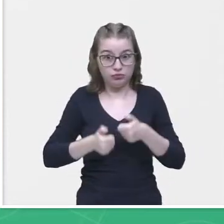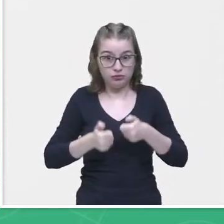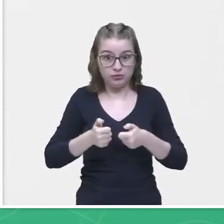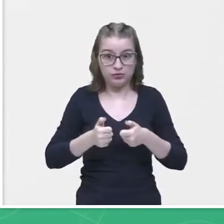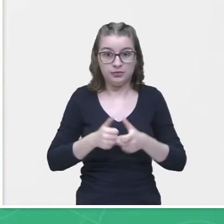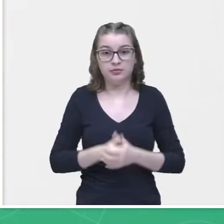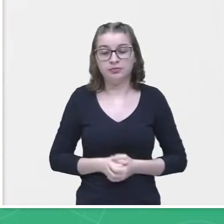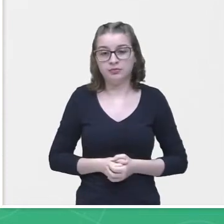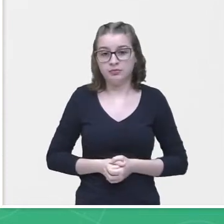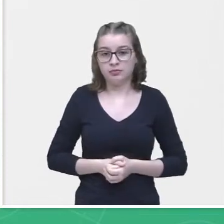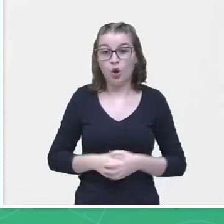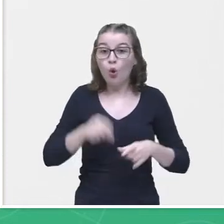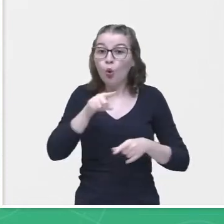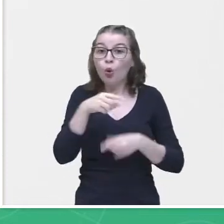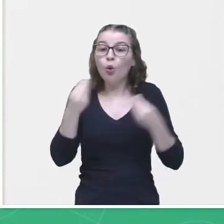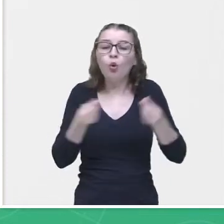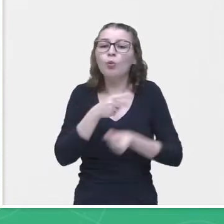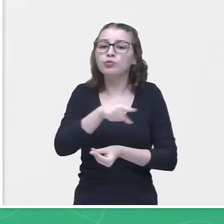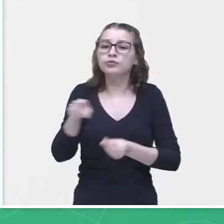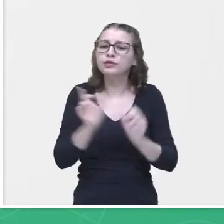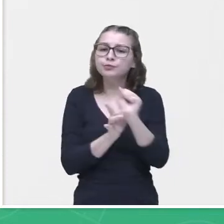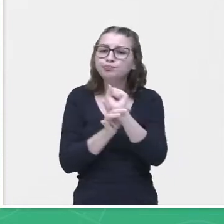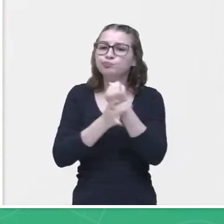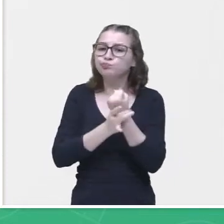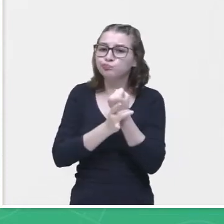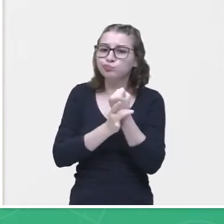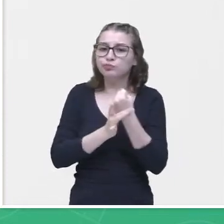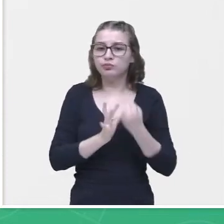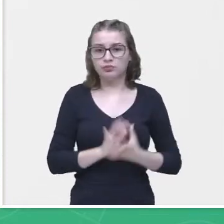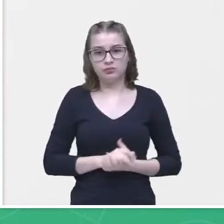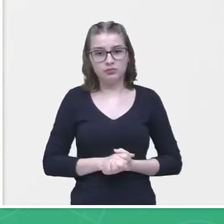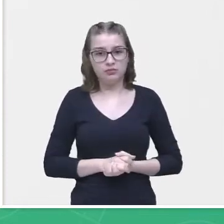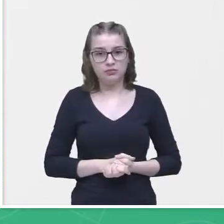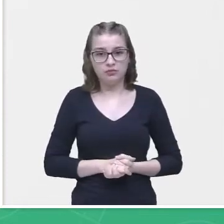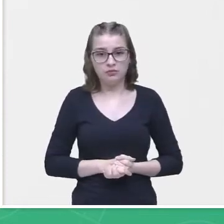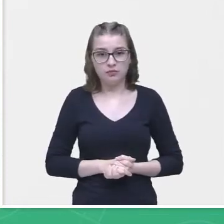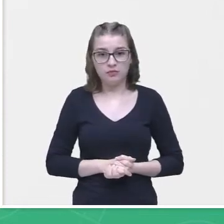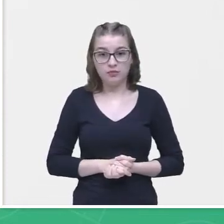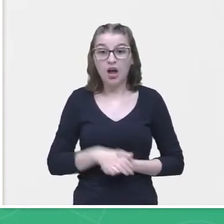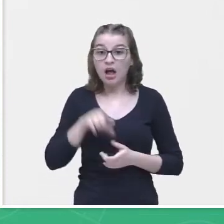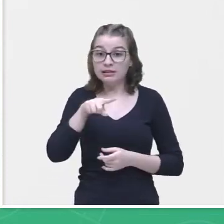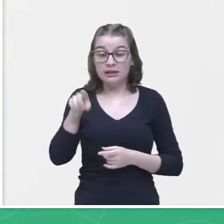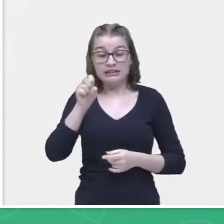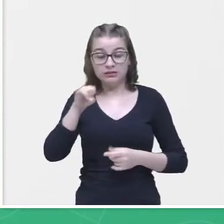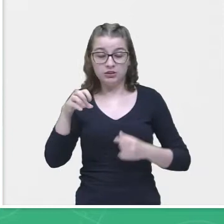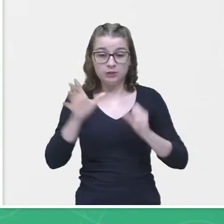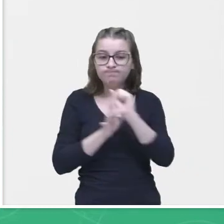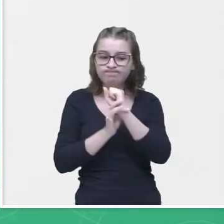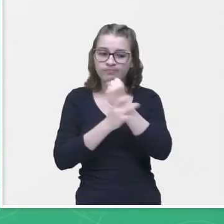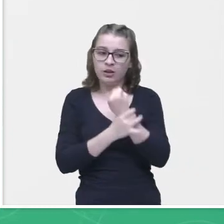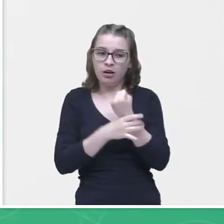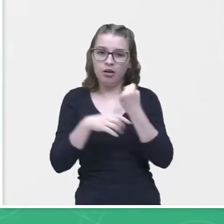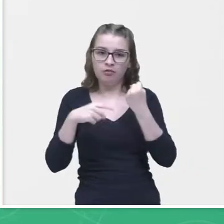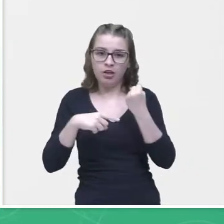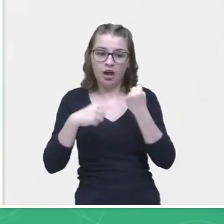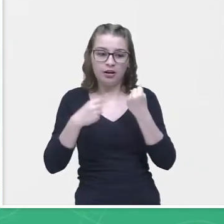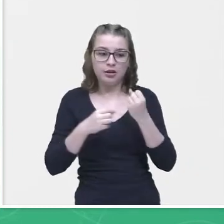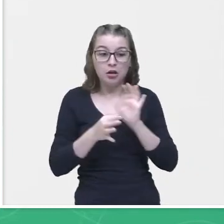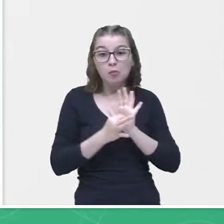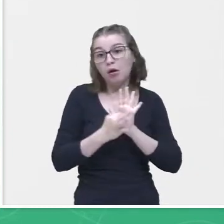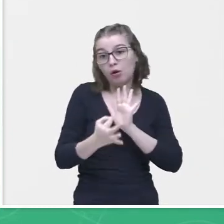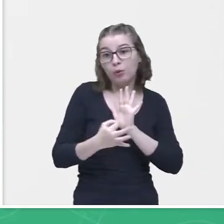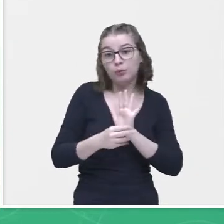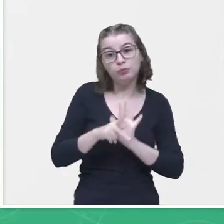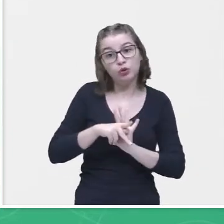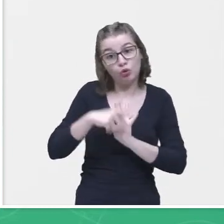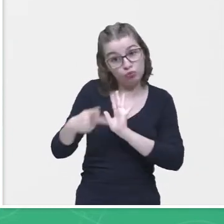você defenderia. Então, ao defender essa questão do gamer, você naturalmente está trabalhando no campo da opinião, tá bom? Aí